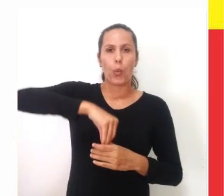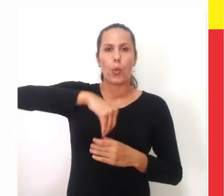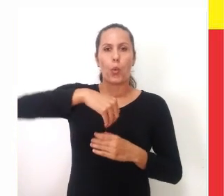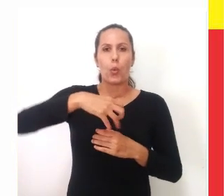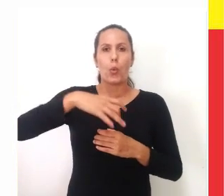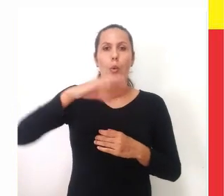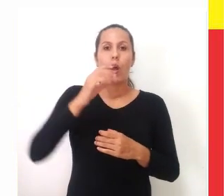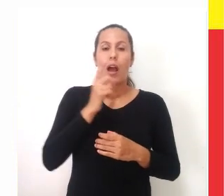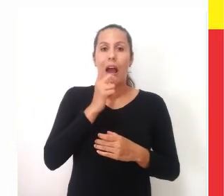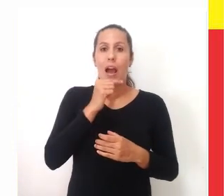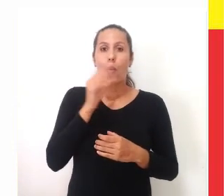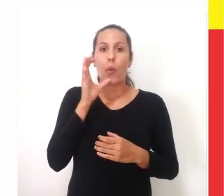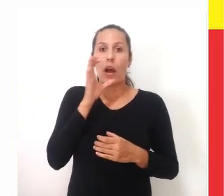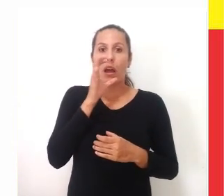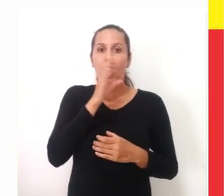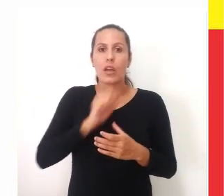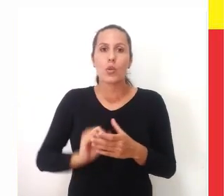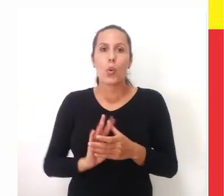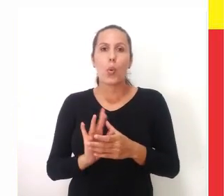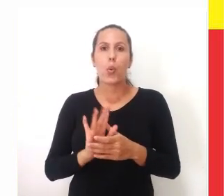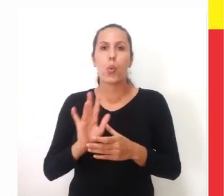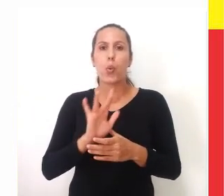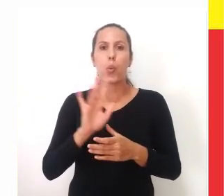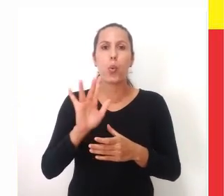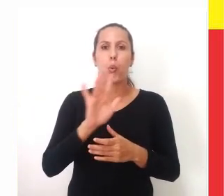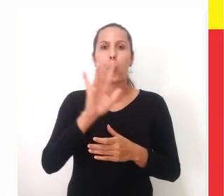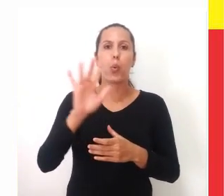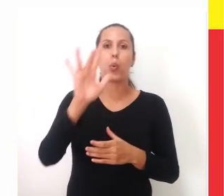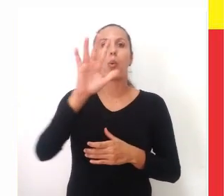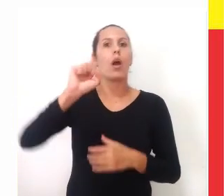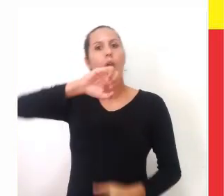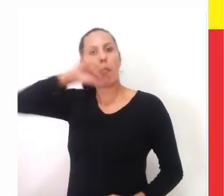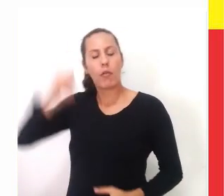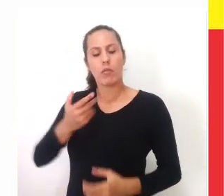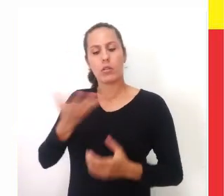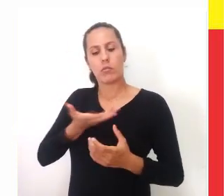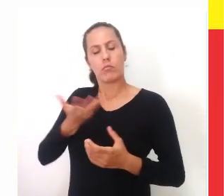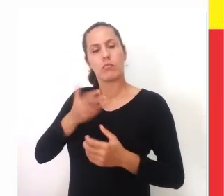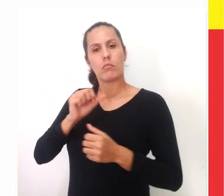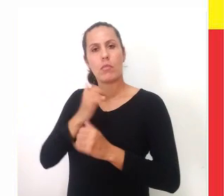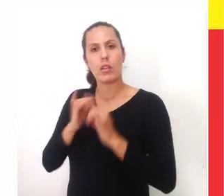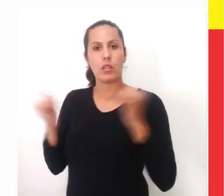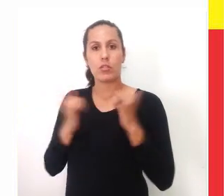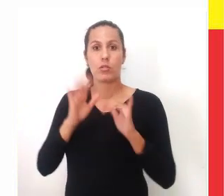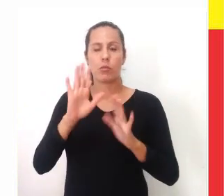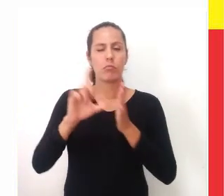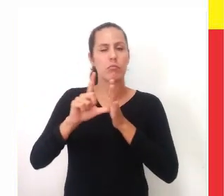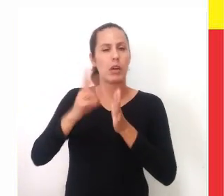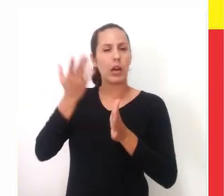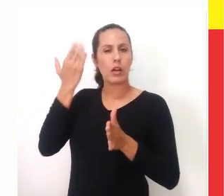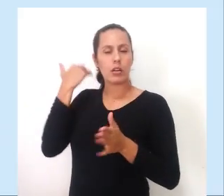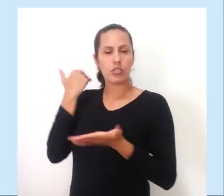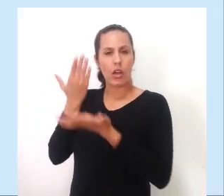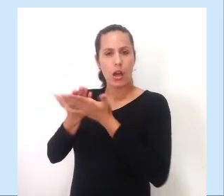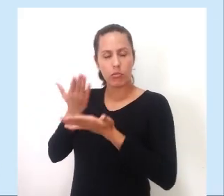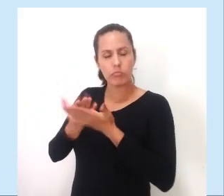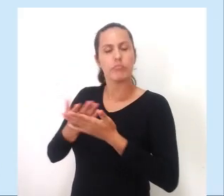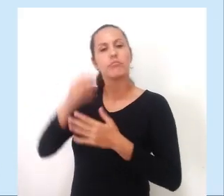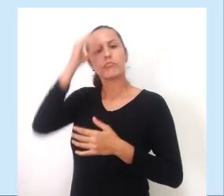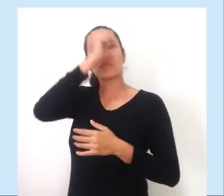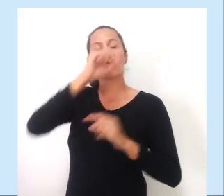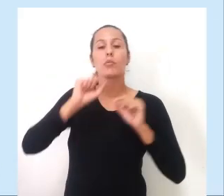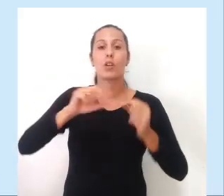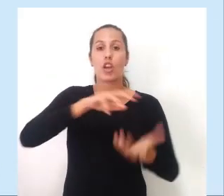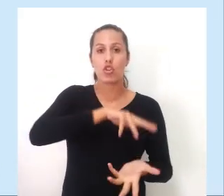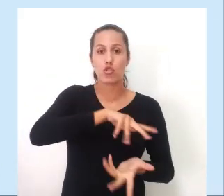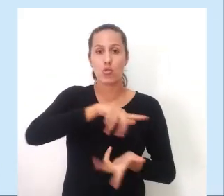quente, de onde? Do núcleo da Terra. Vocês aprenderam em geografia que o